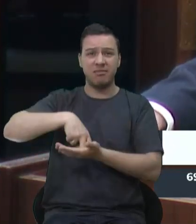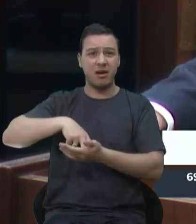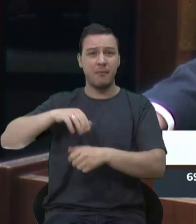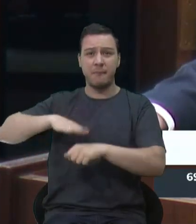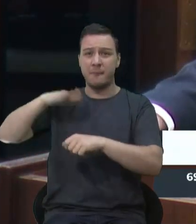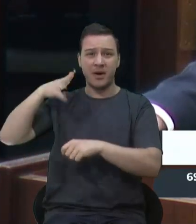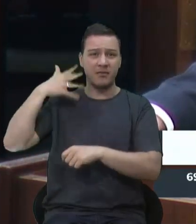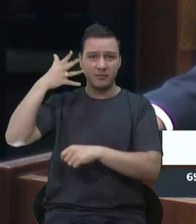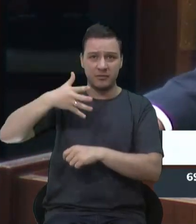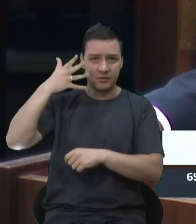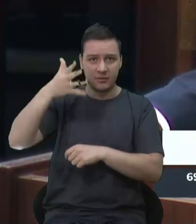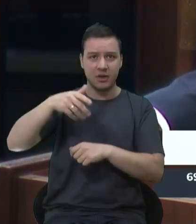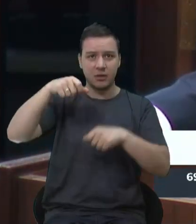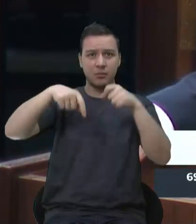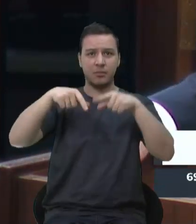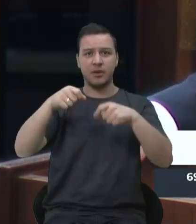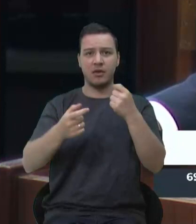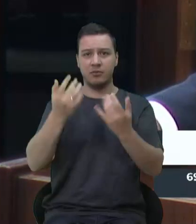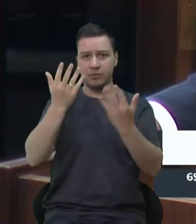discurso no expediente do Pinga-Fogo.